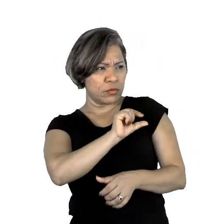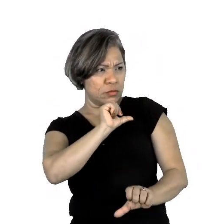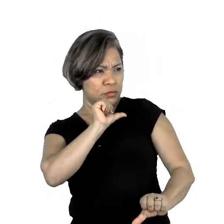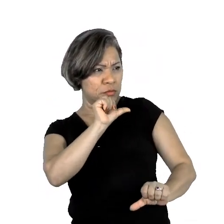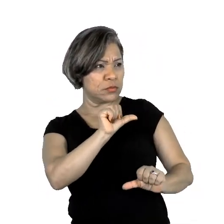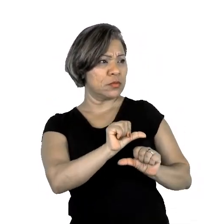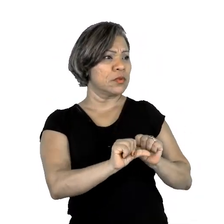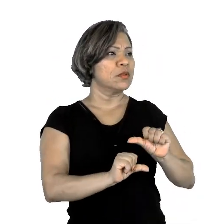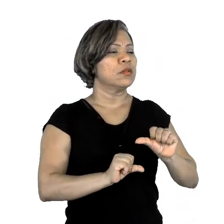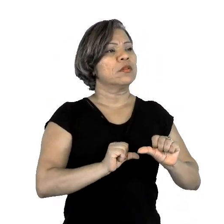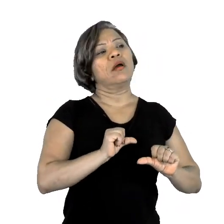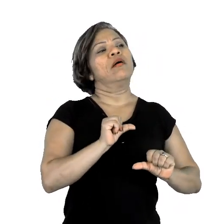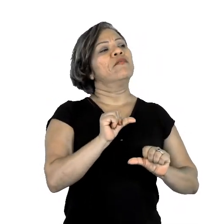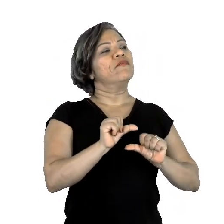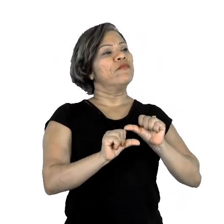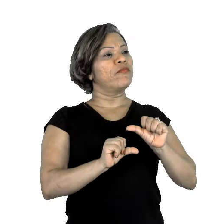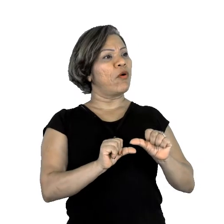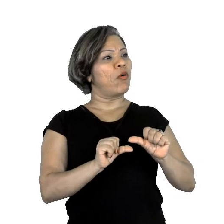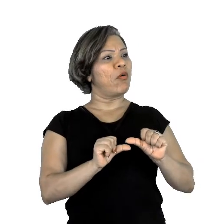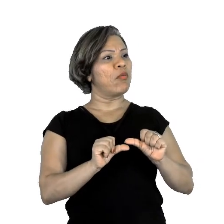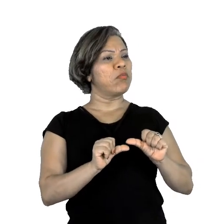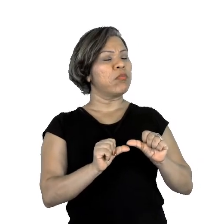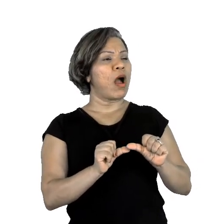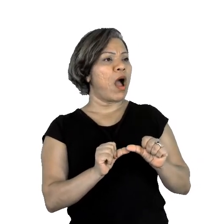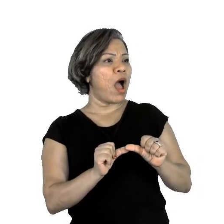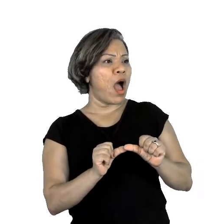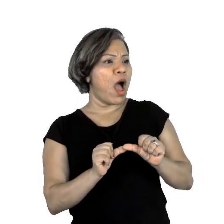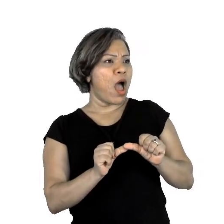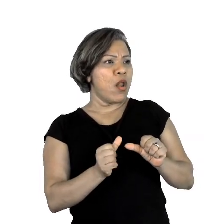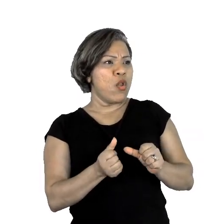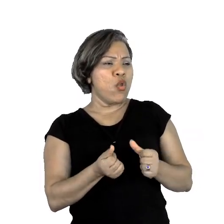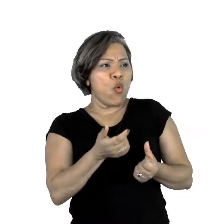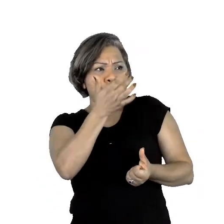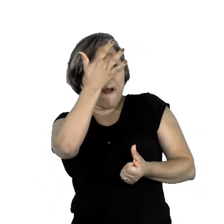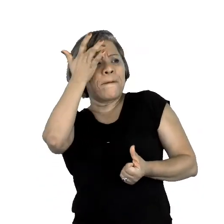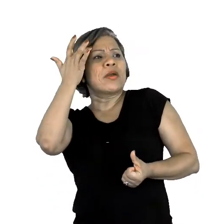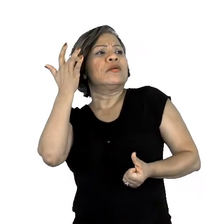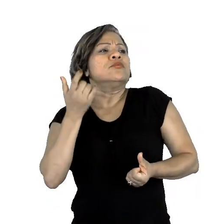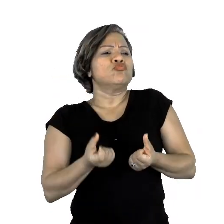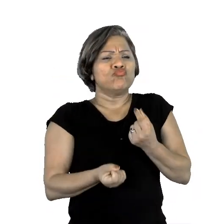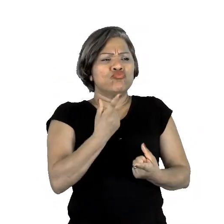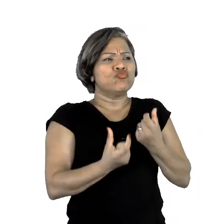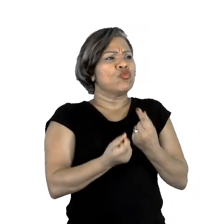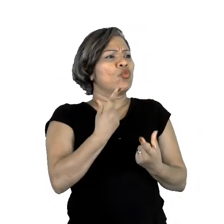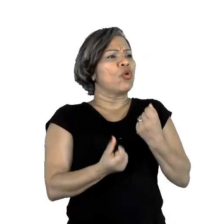num pipoqueiro, num padeiro.